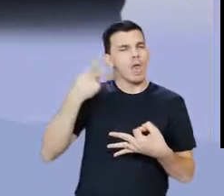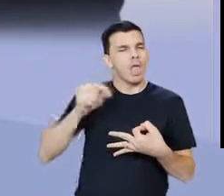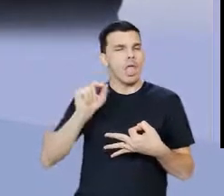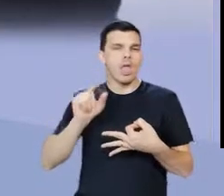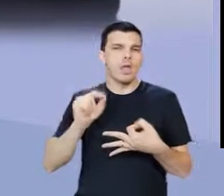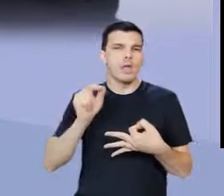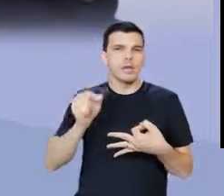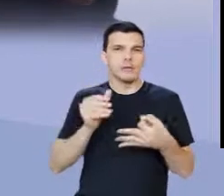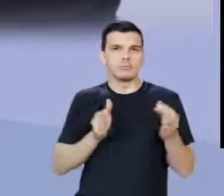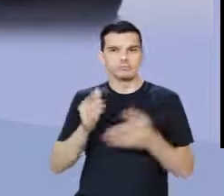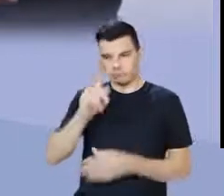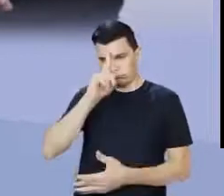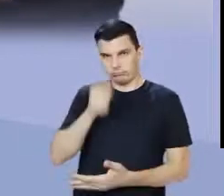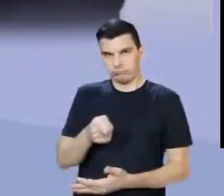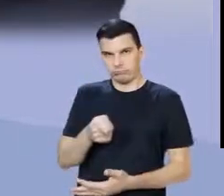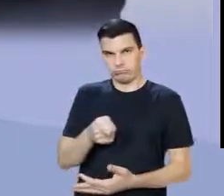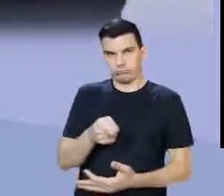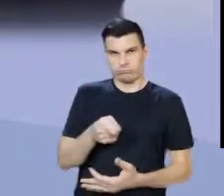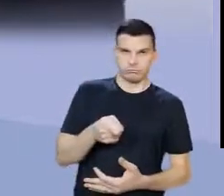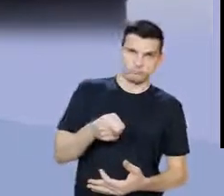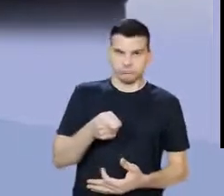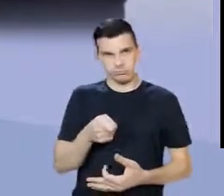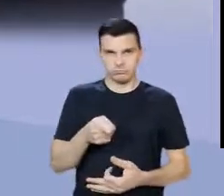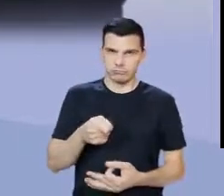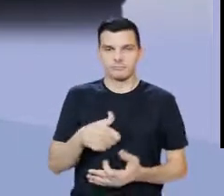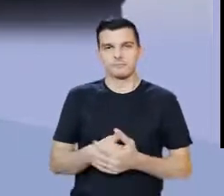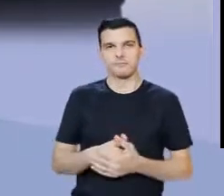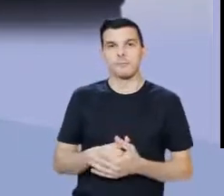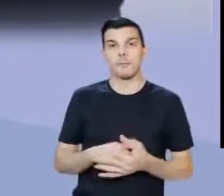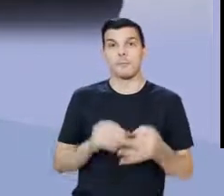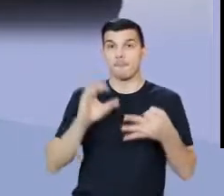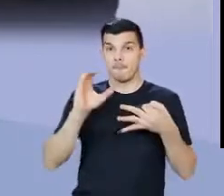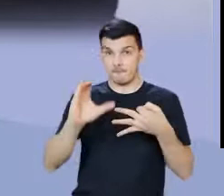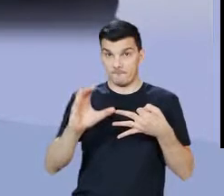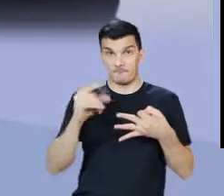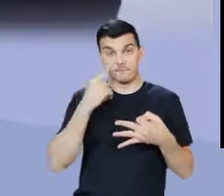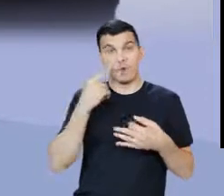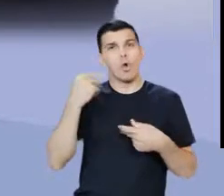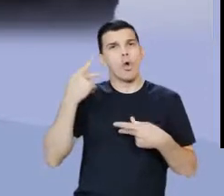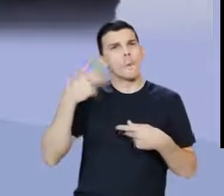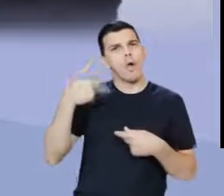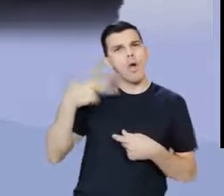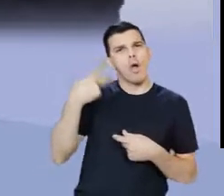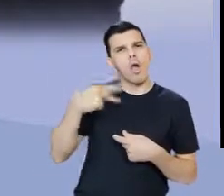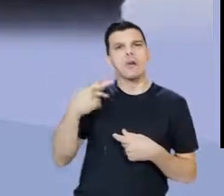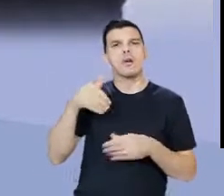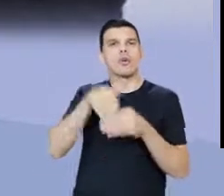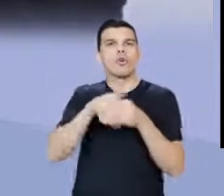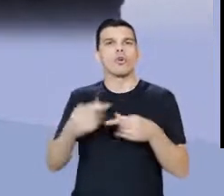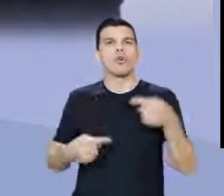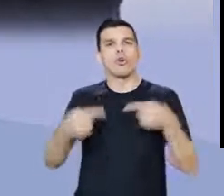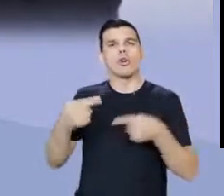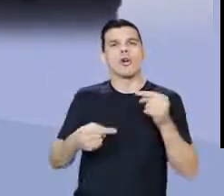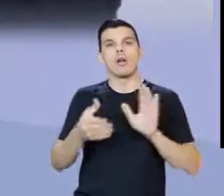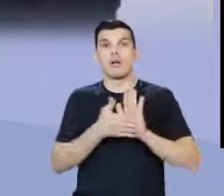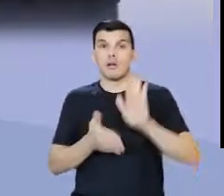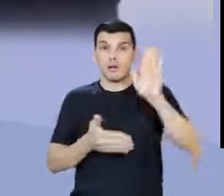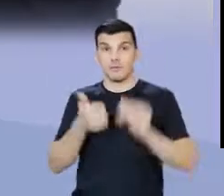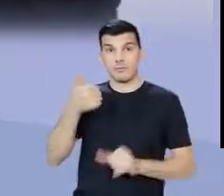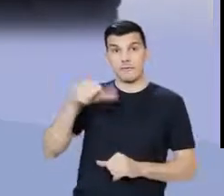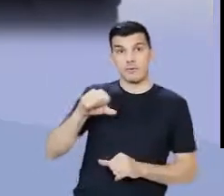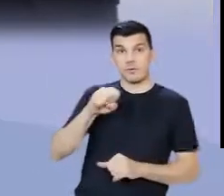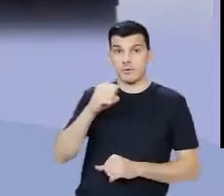políticos com trajetórias no regime autoritário. Parece boa essa. Eu vou te fazer uma pergunta. Políticos que concorreram às eleições